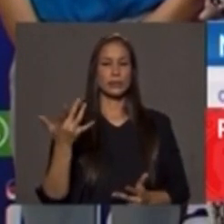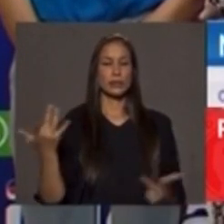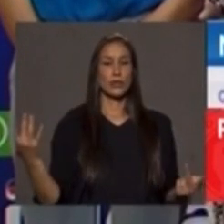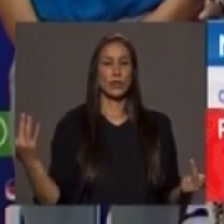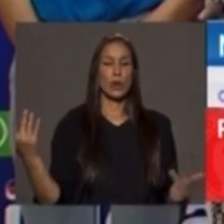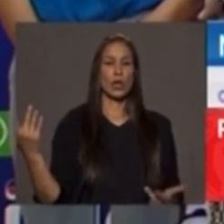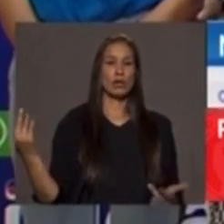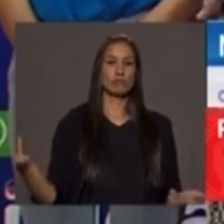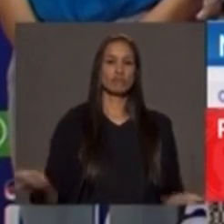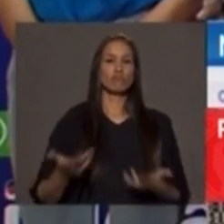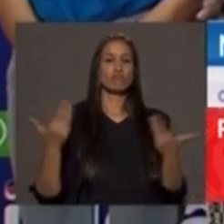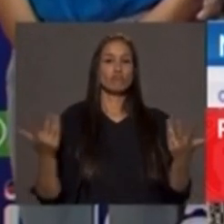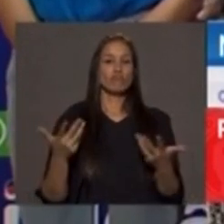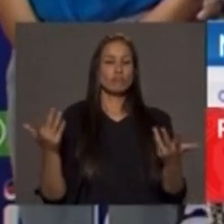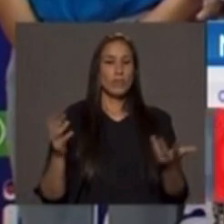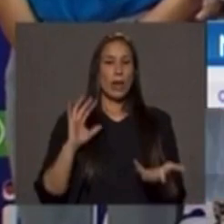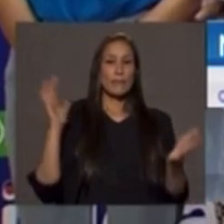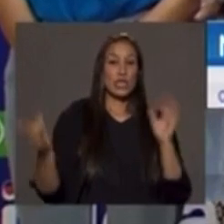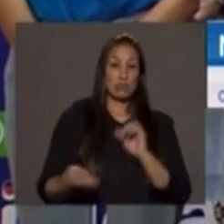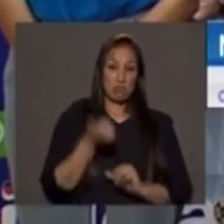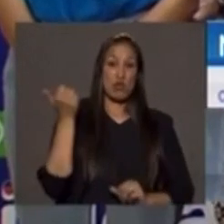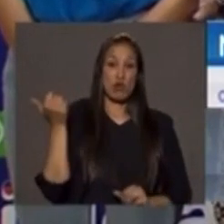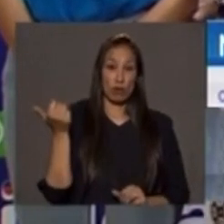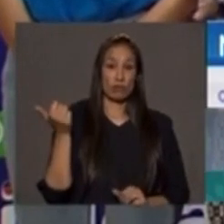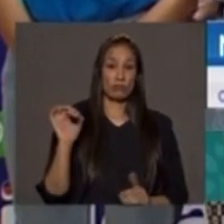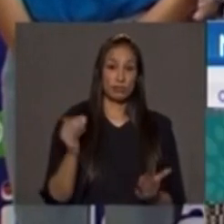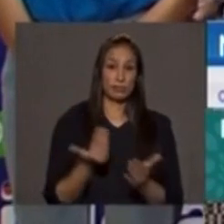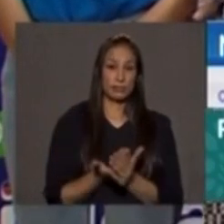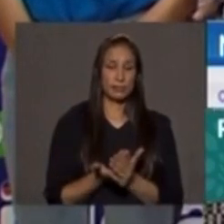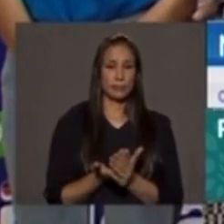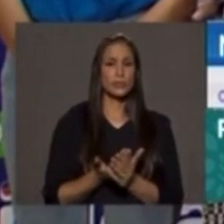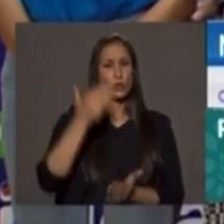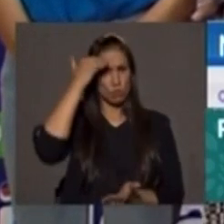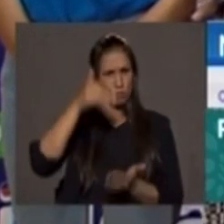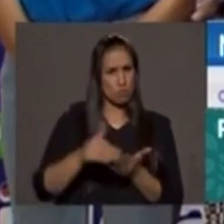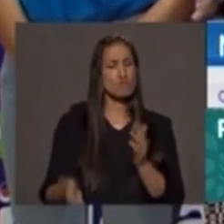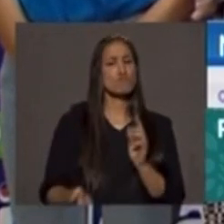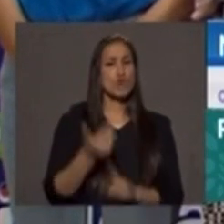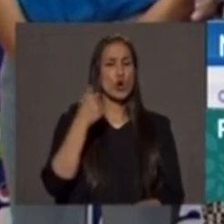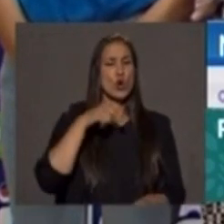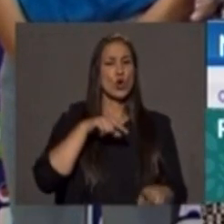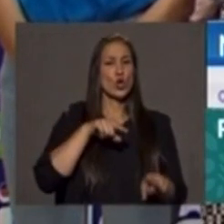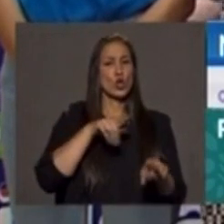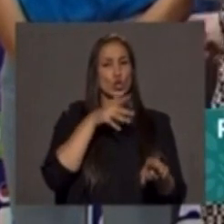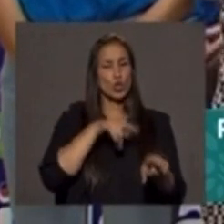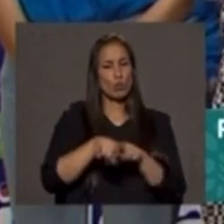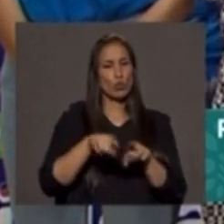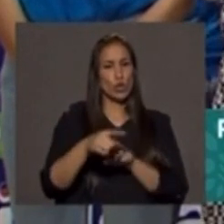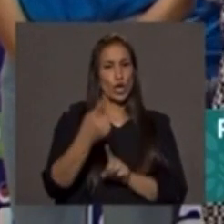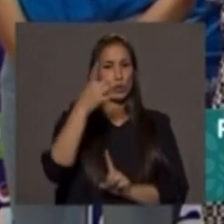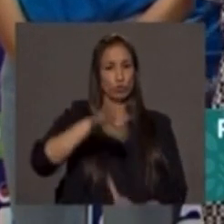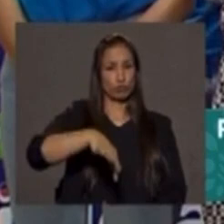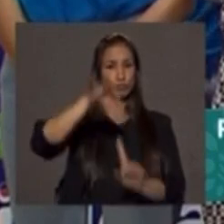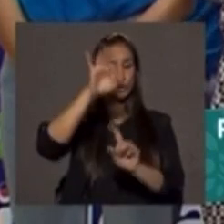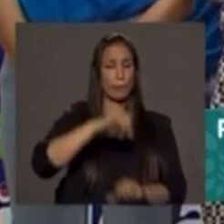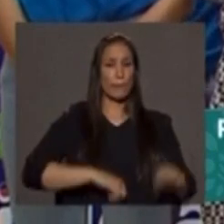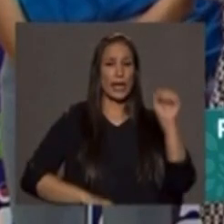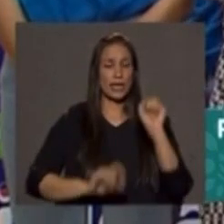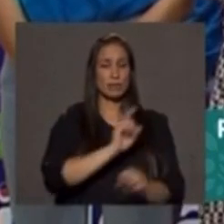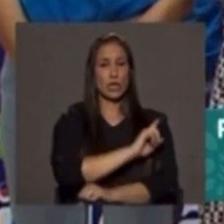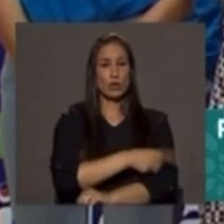respirável. Esse objetivo foi absolutamente conseguido. Elegemos um deputado. O Partido Socialista não teve maioria